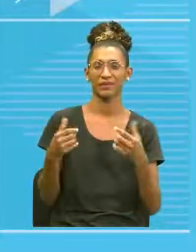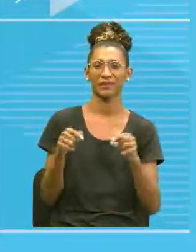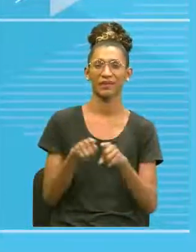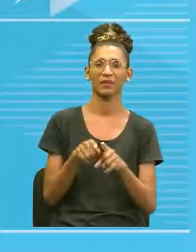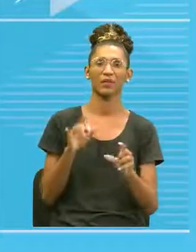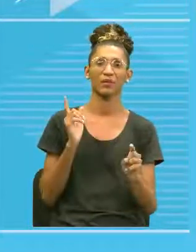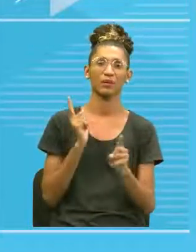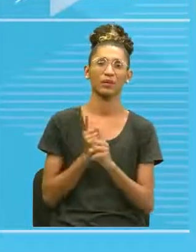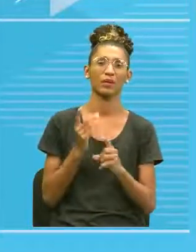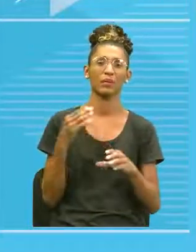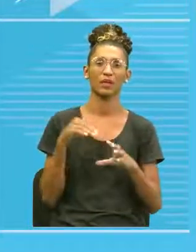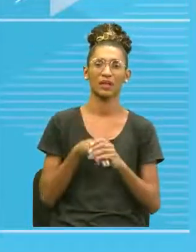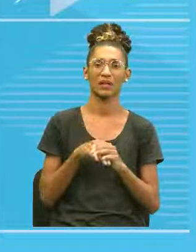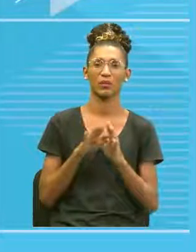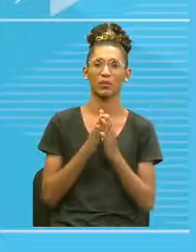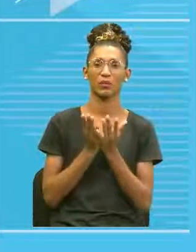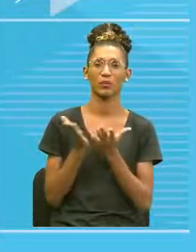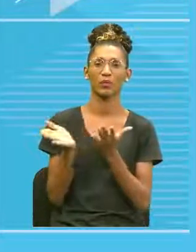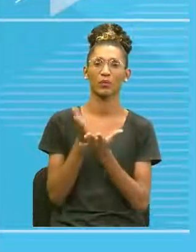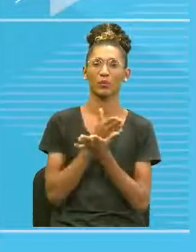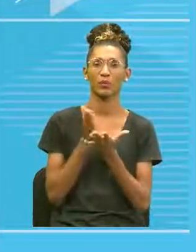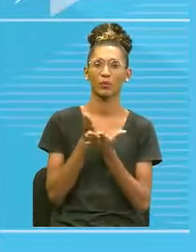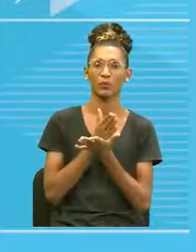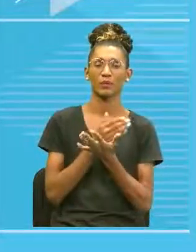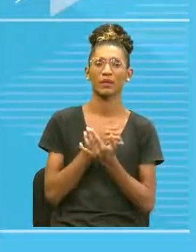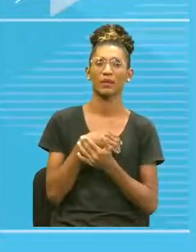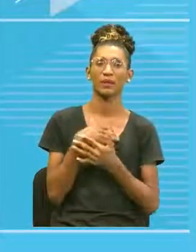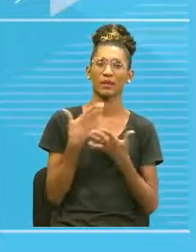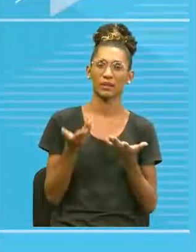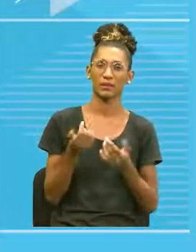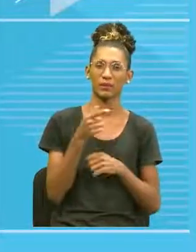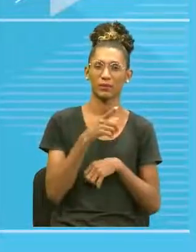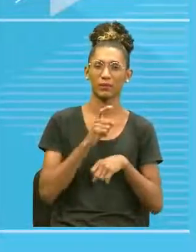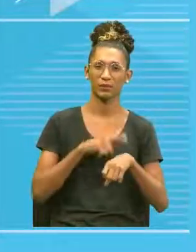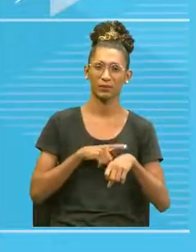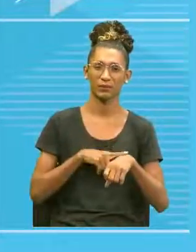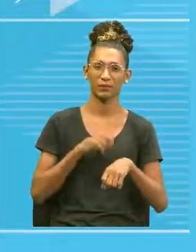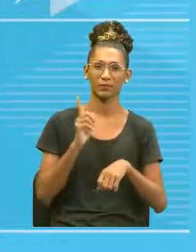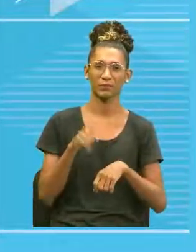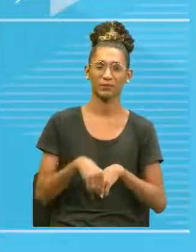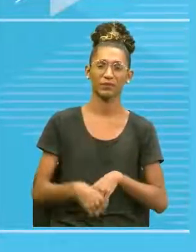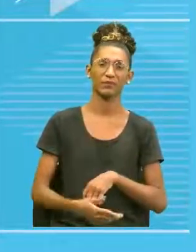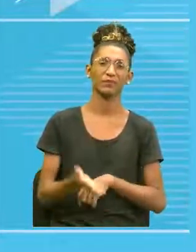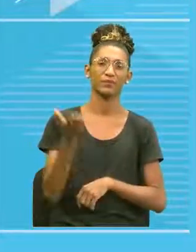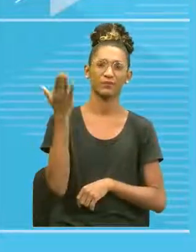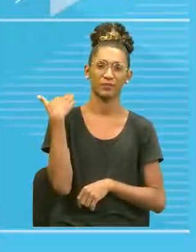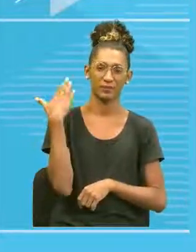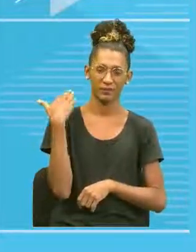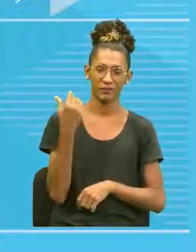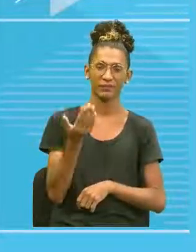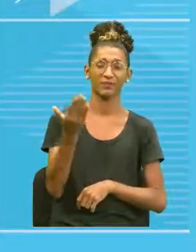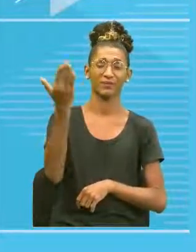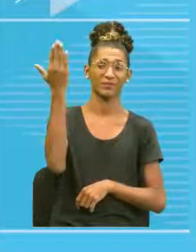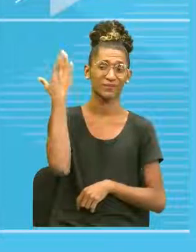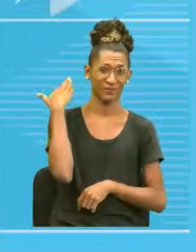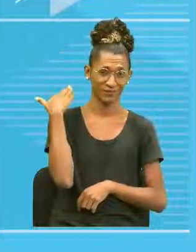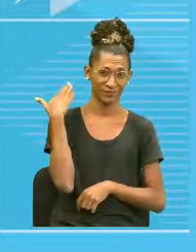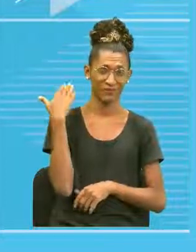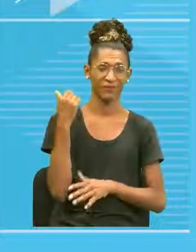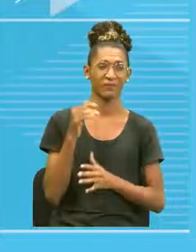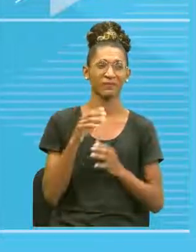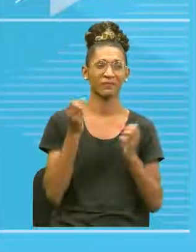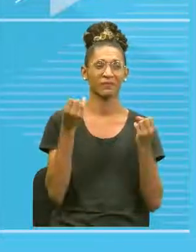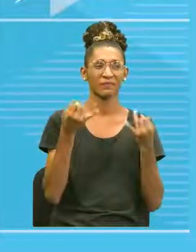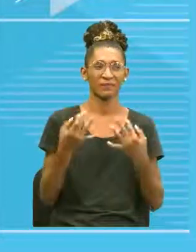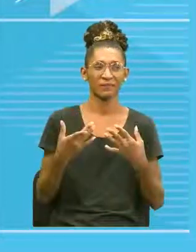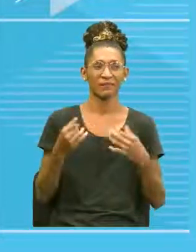encontramos nos livros com este tempo é o passado do passado a explicação aqui